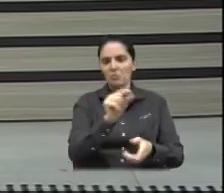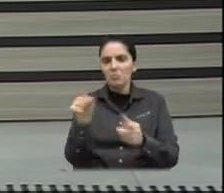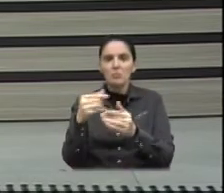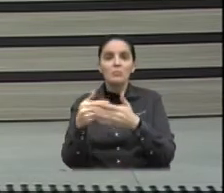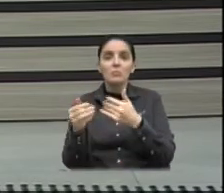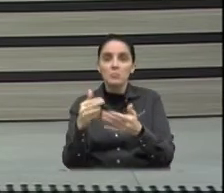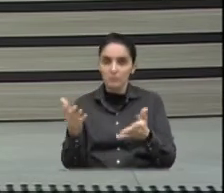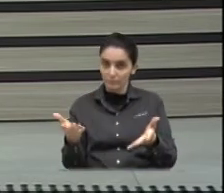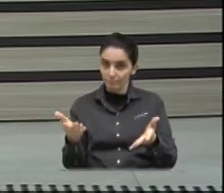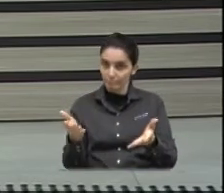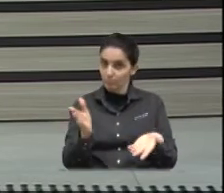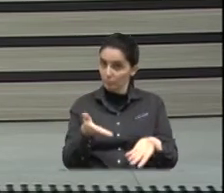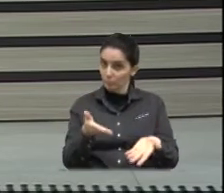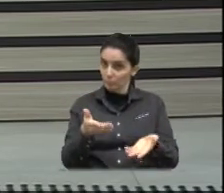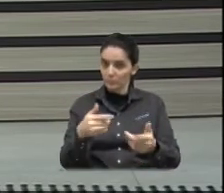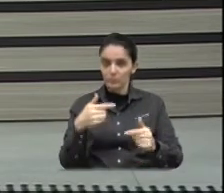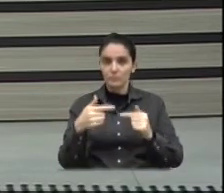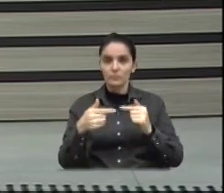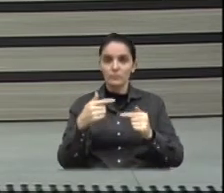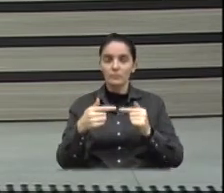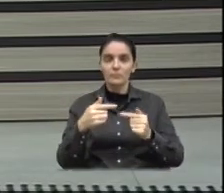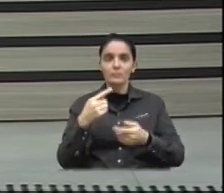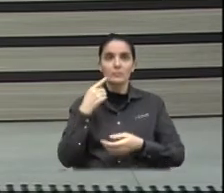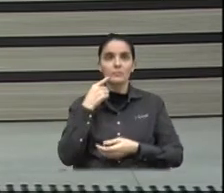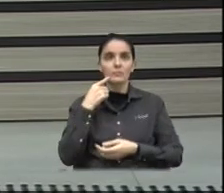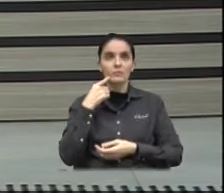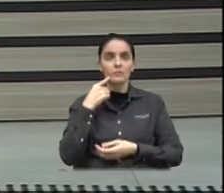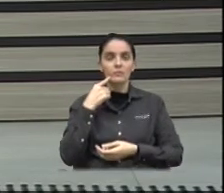pediu para discutir cleiton silva